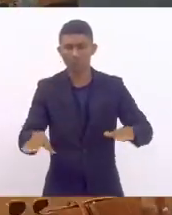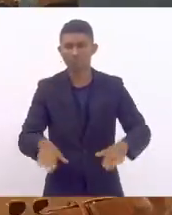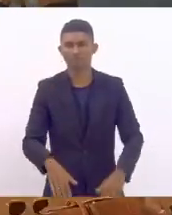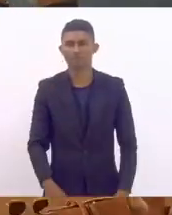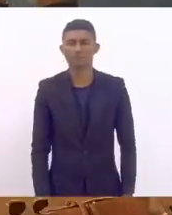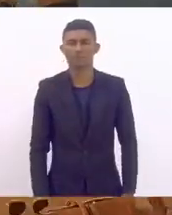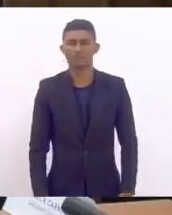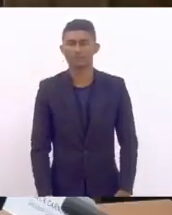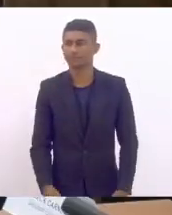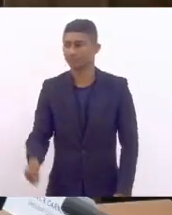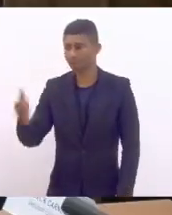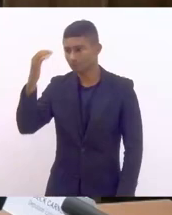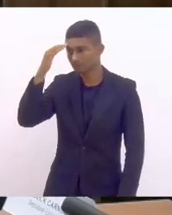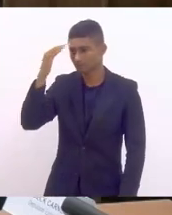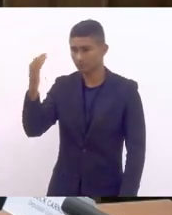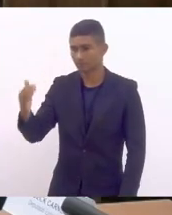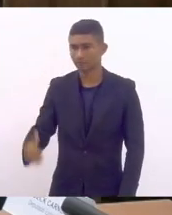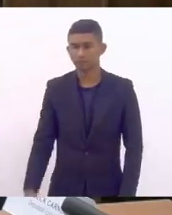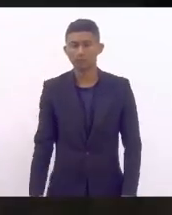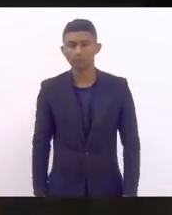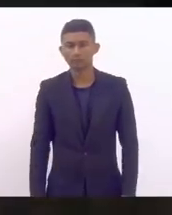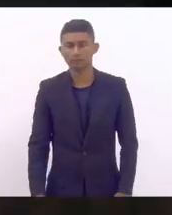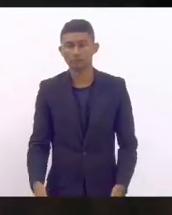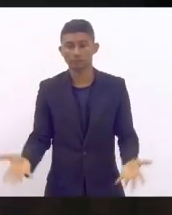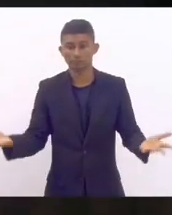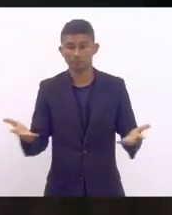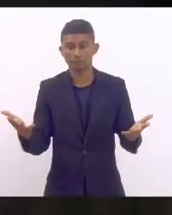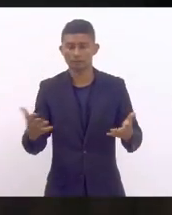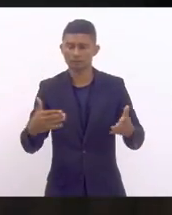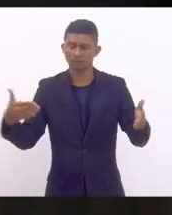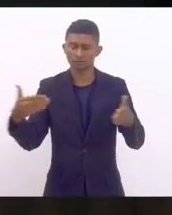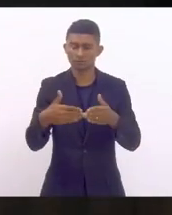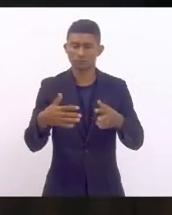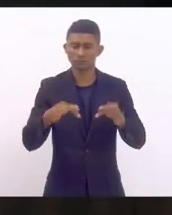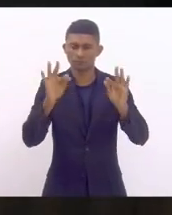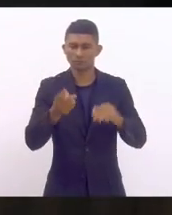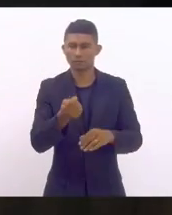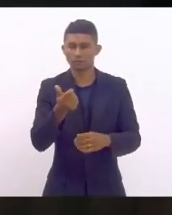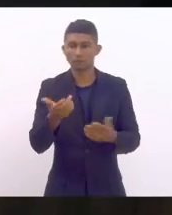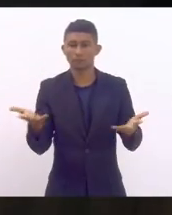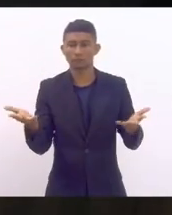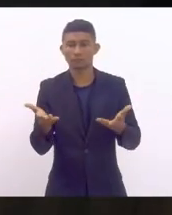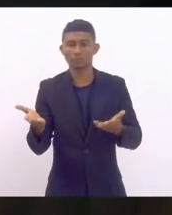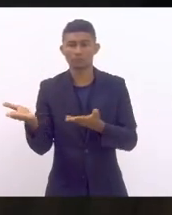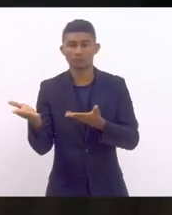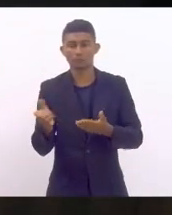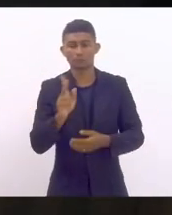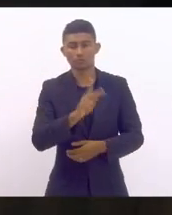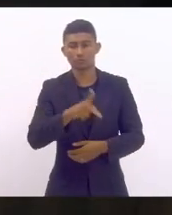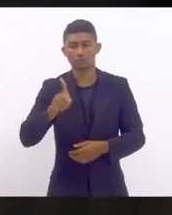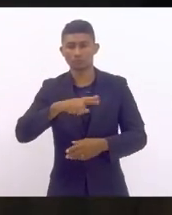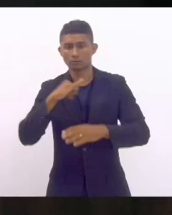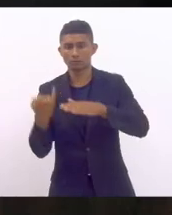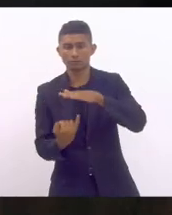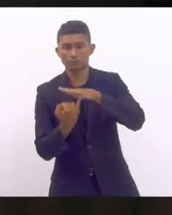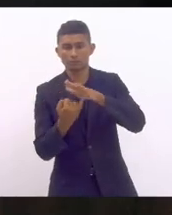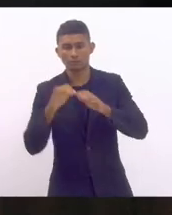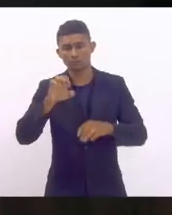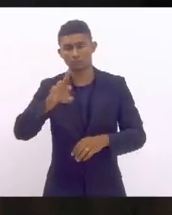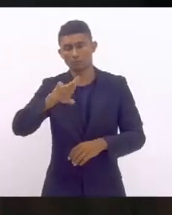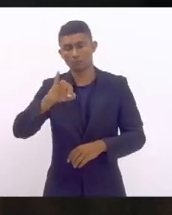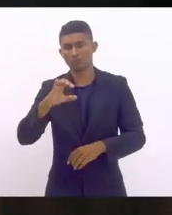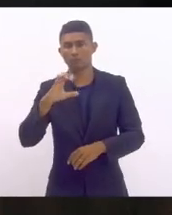isso obrigado ele Omar a e encerrando nós vamos fazer passar a palavra professora do Instituto LK